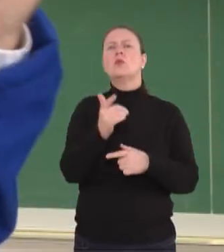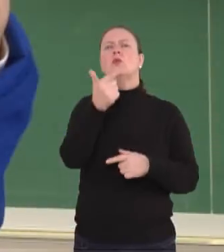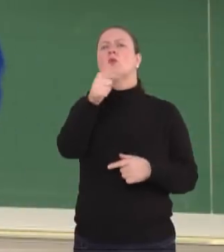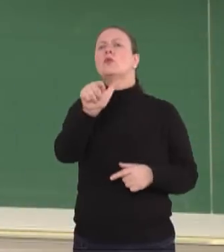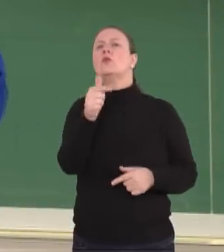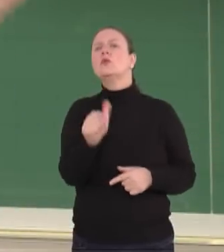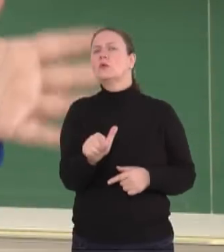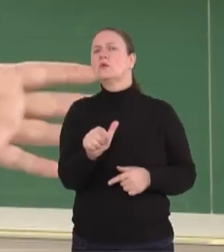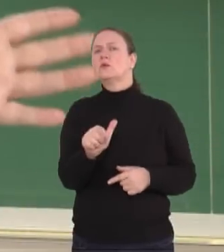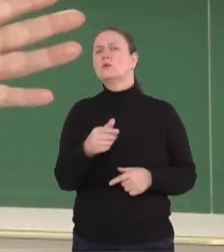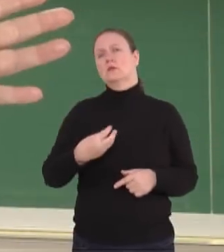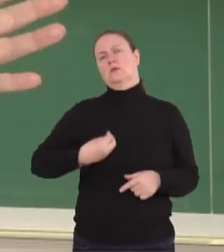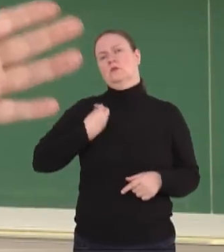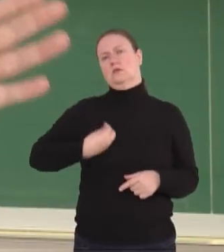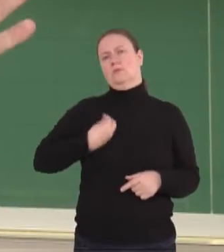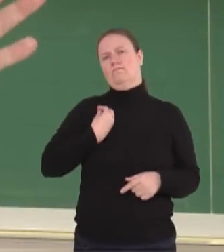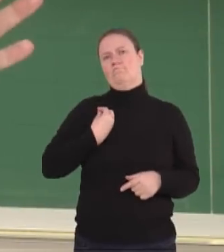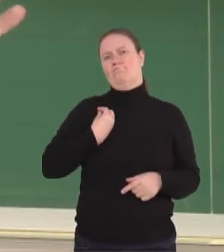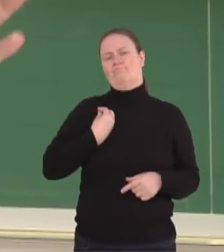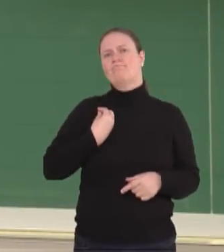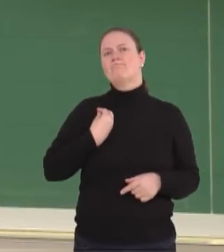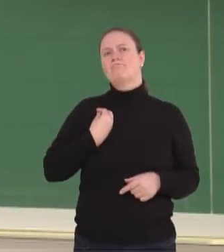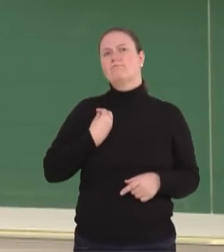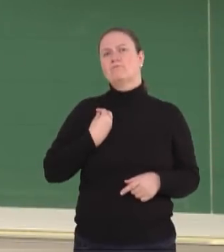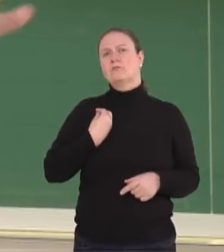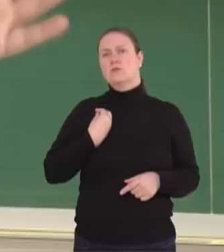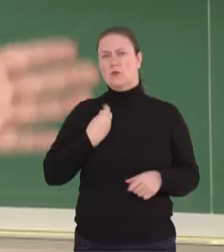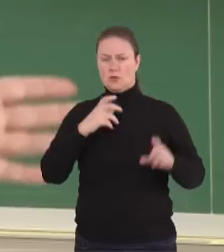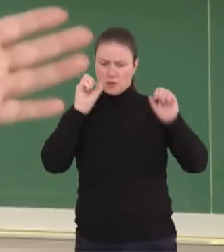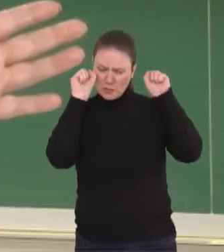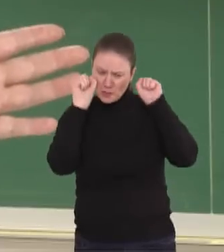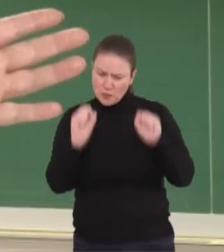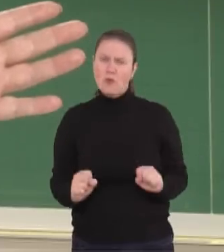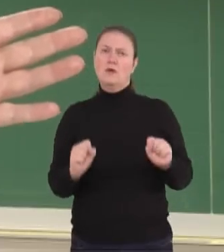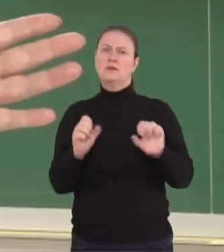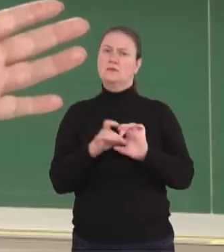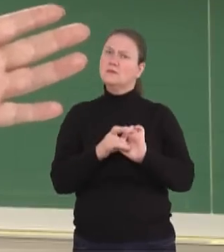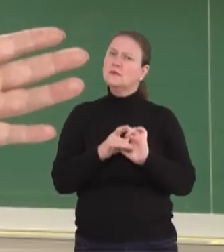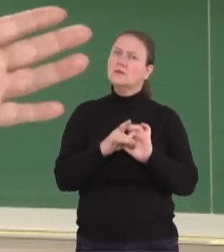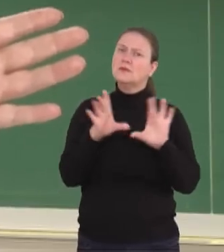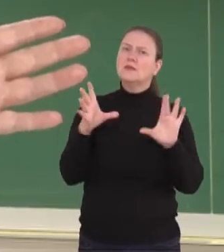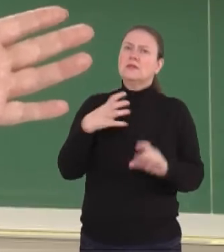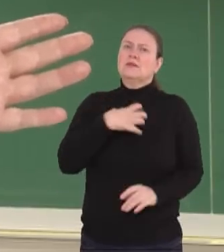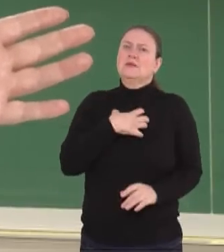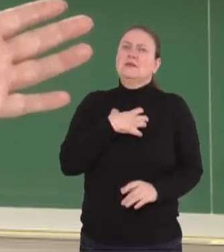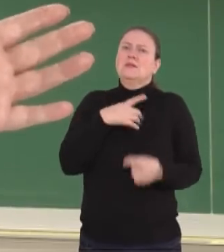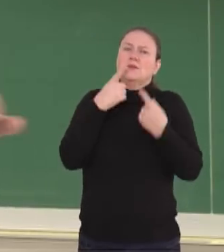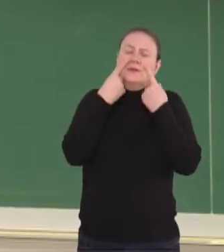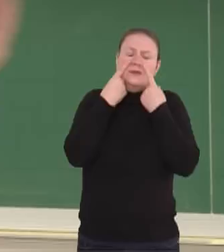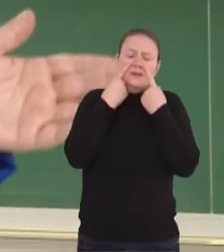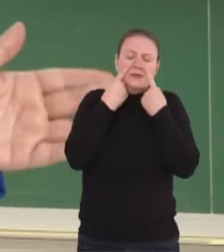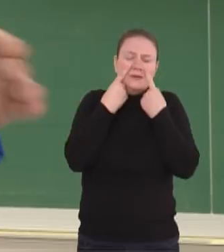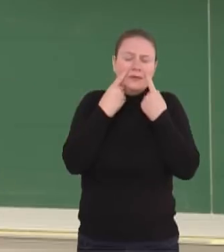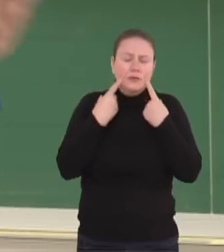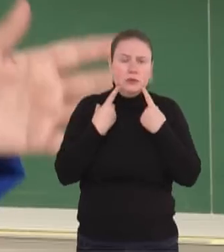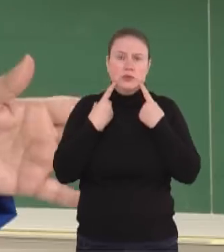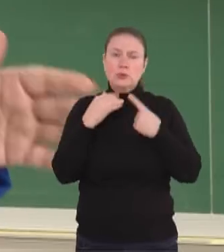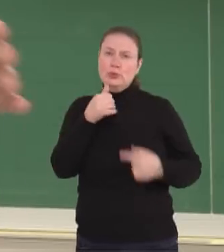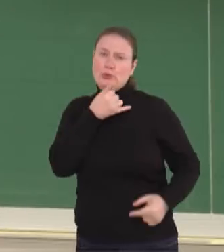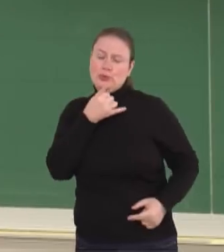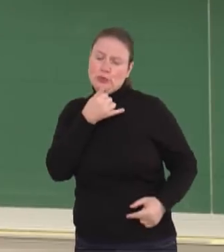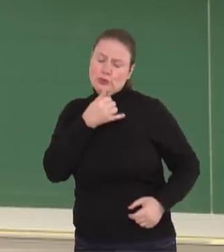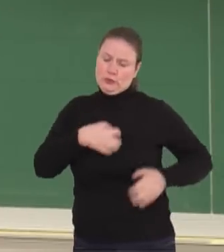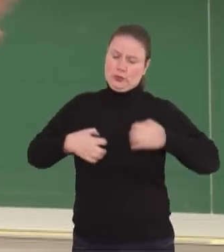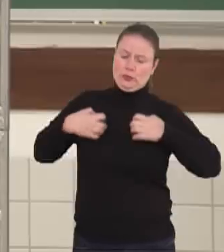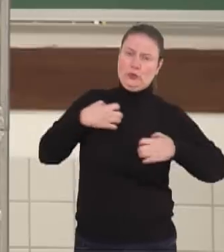existir enquanto gênero homem, que é a possibilidade do homem, não, você pode chorar sim, se você sente essa necessidade, se você está triste,